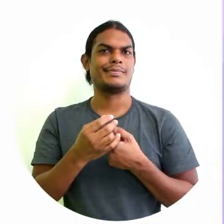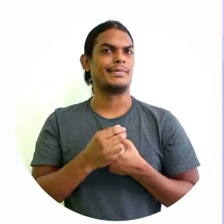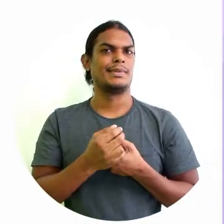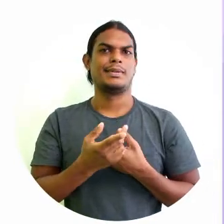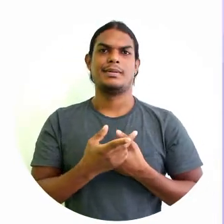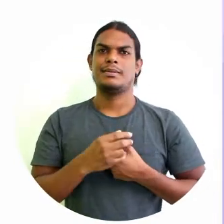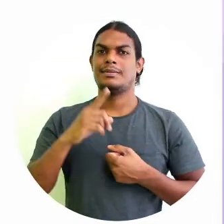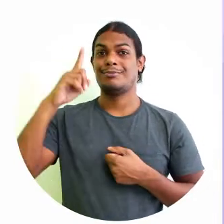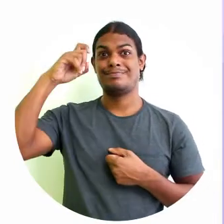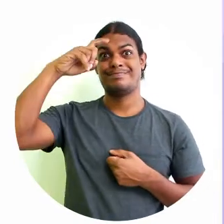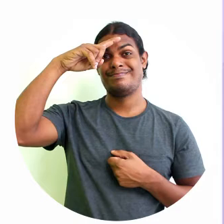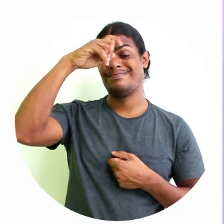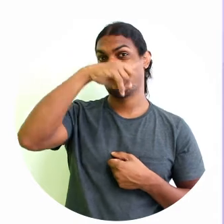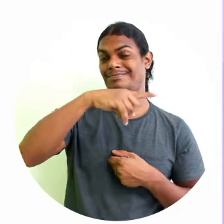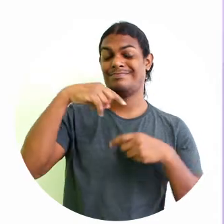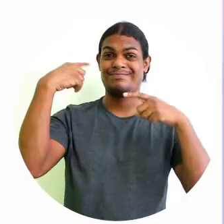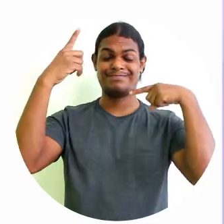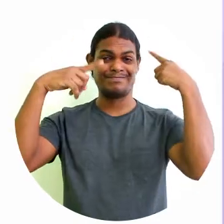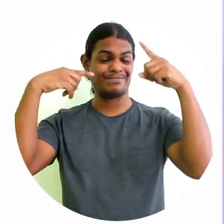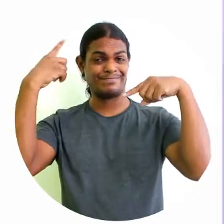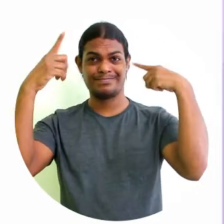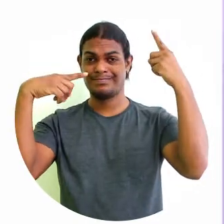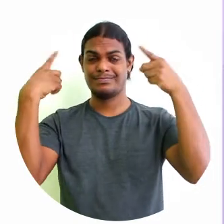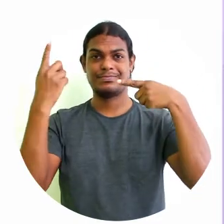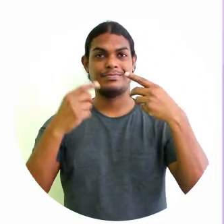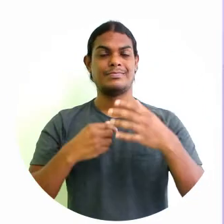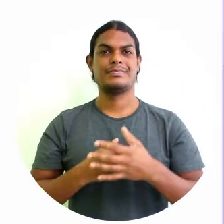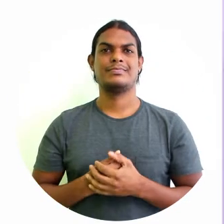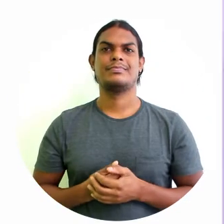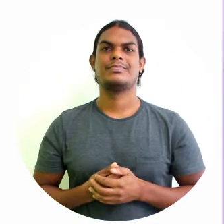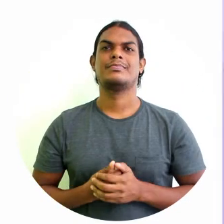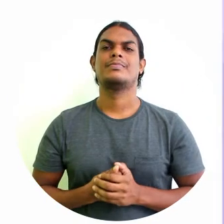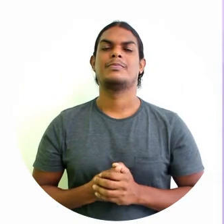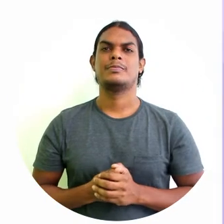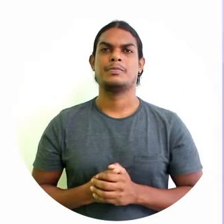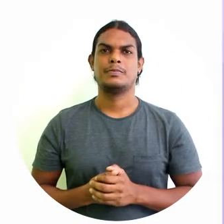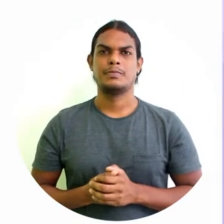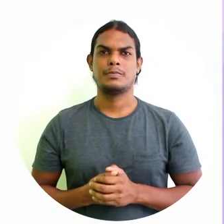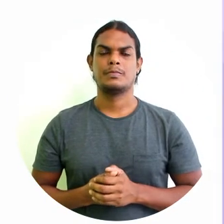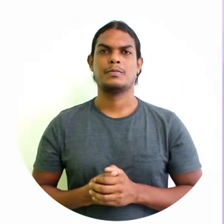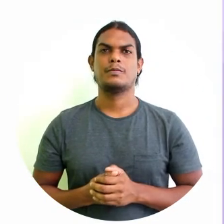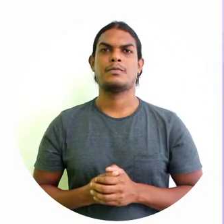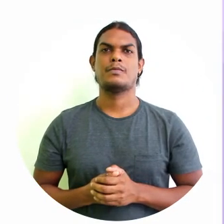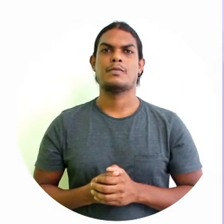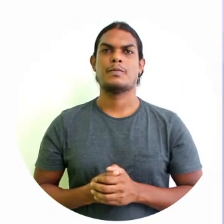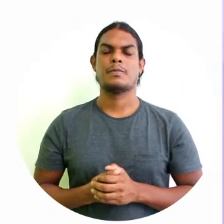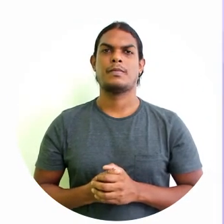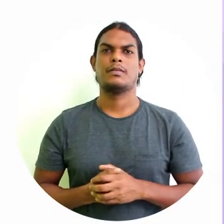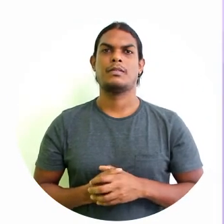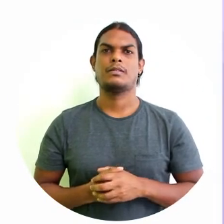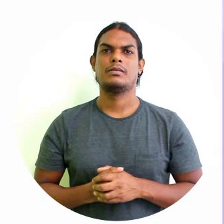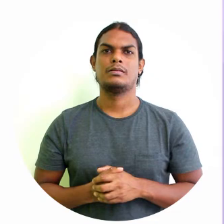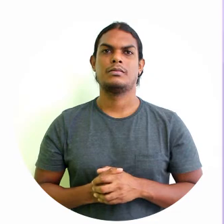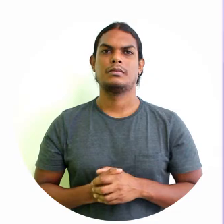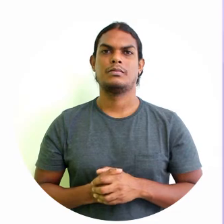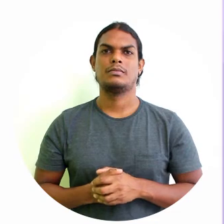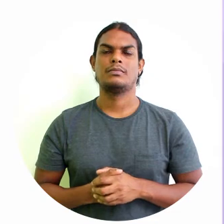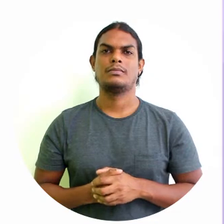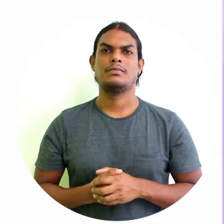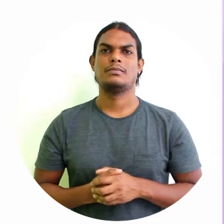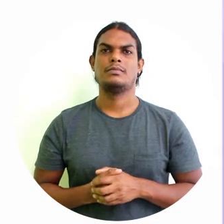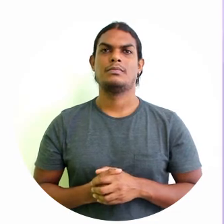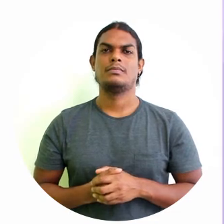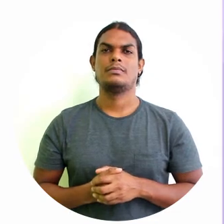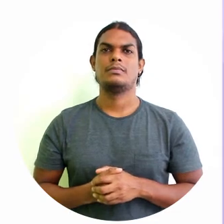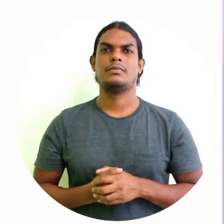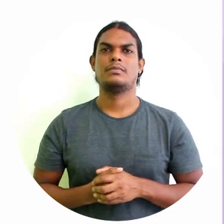parece que você está numa perspectiva diferente. Se você fizer um pouco do que a gente fez nessa daqui, aqui, você vai parecer aqui